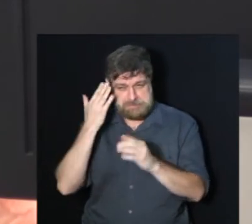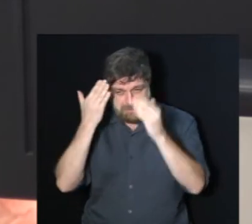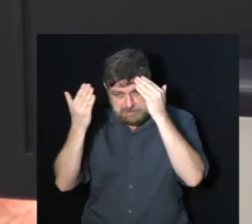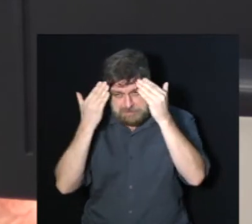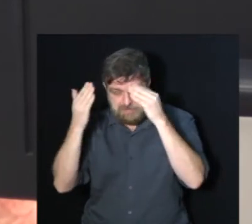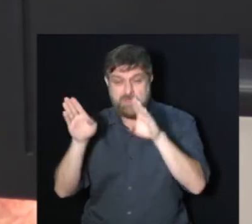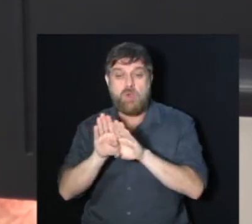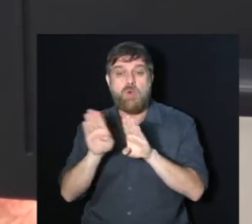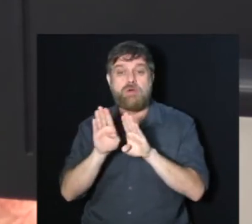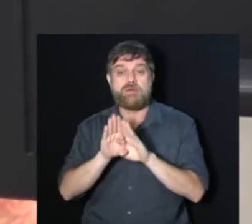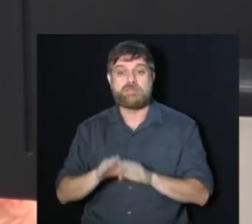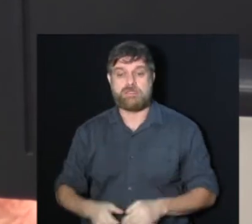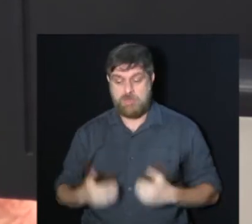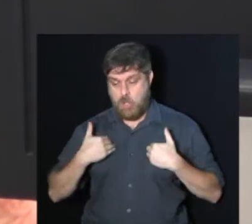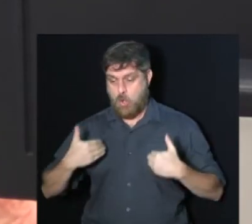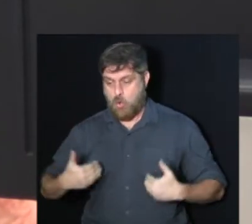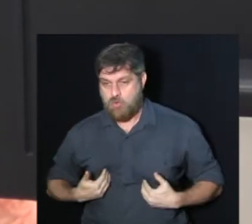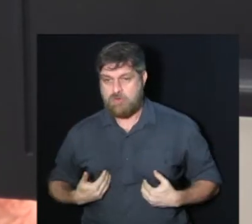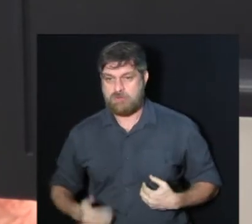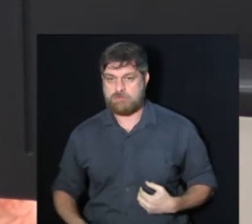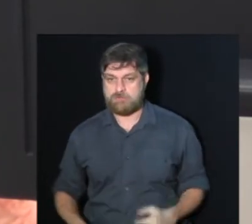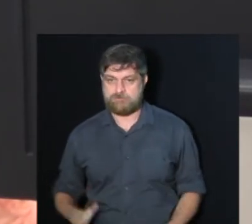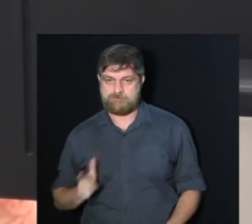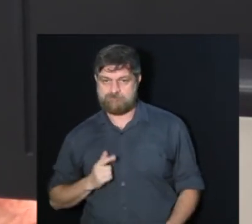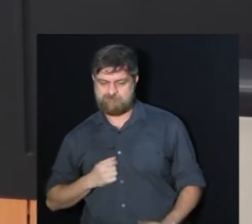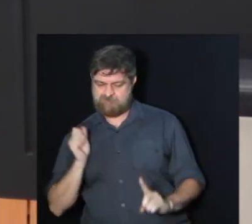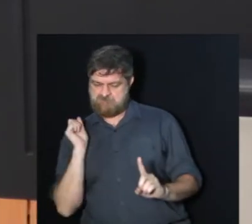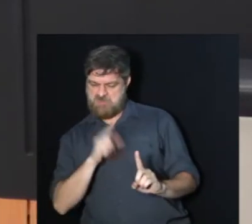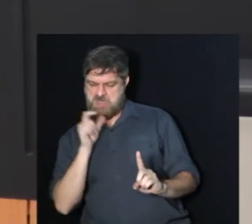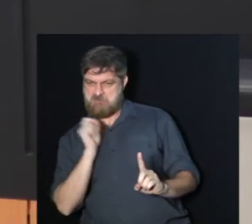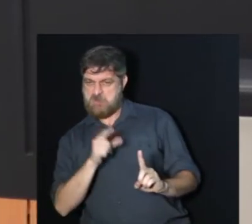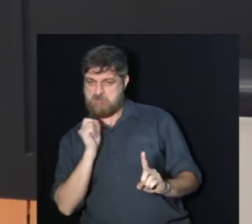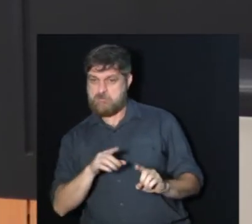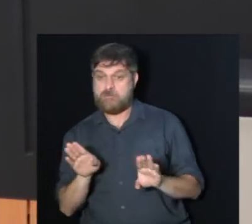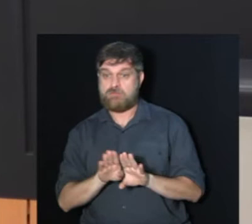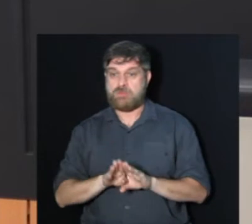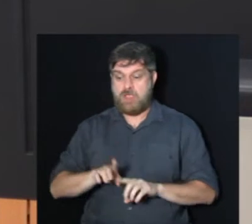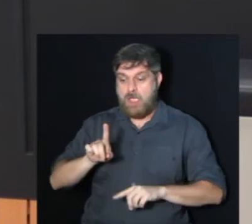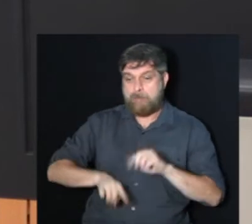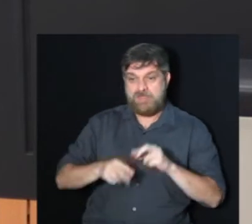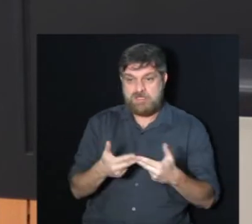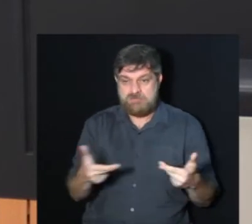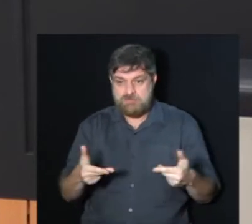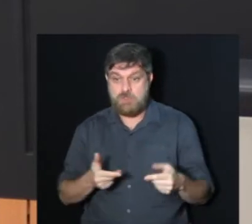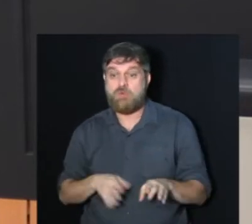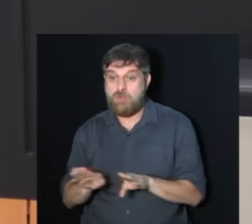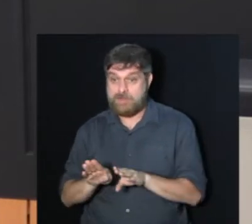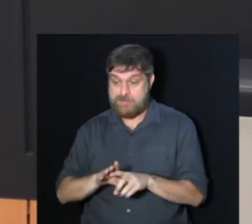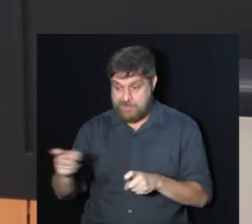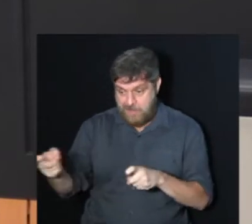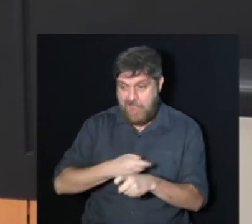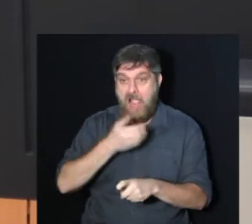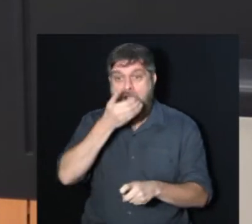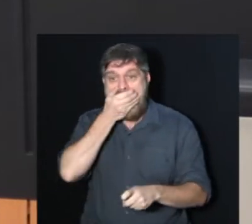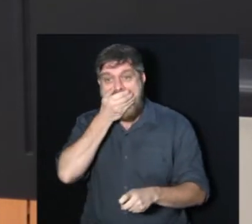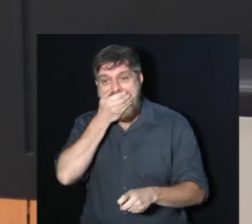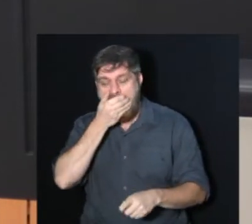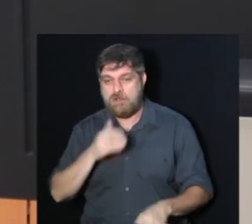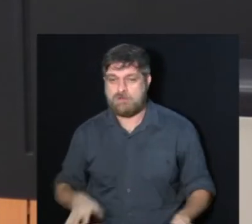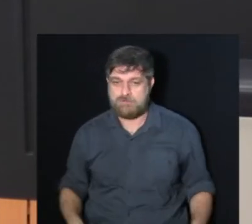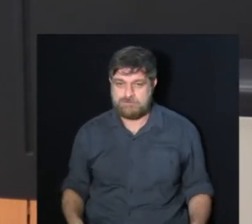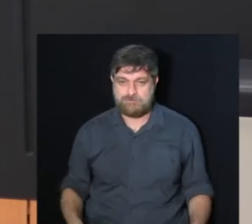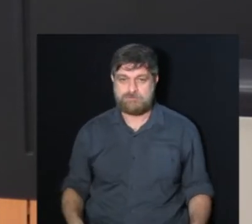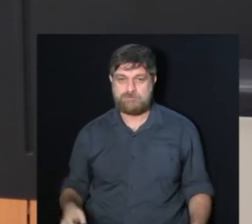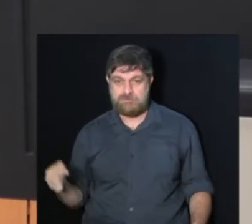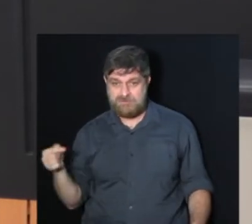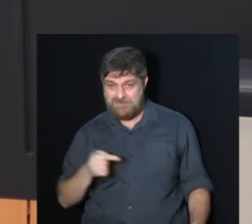agressão física, uma agressão moral, patrimonial, uma agressão sexual. Então, as